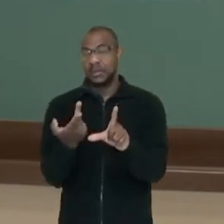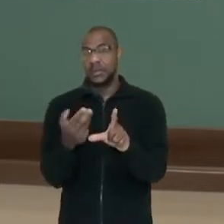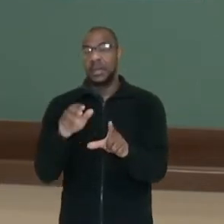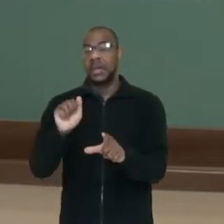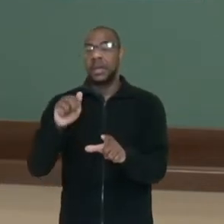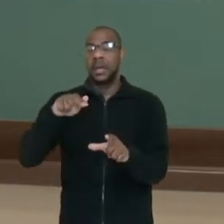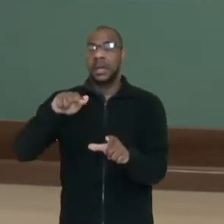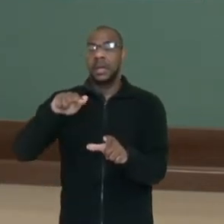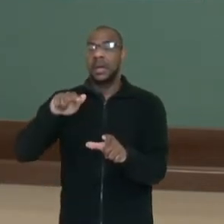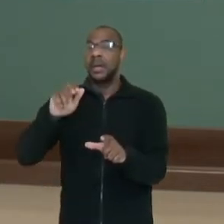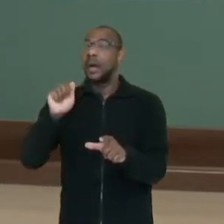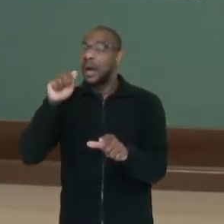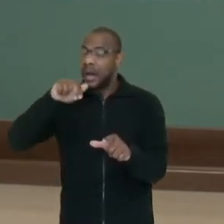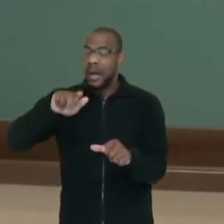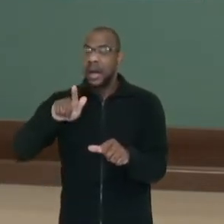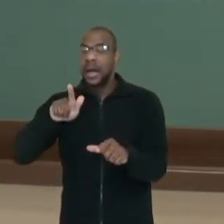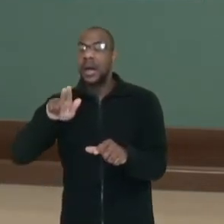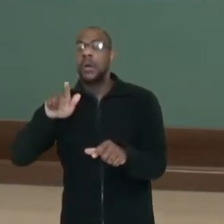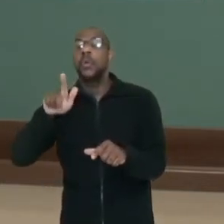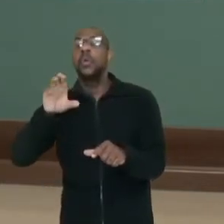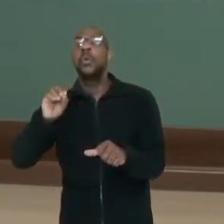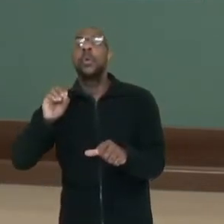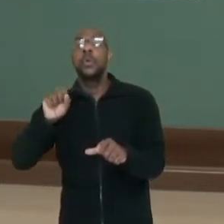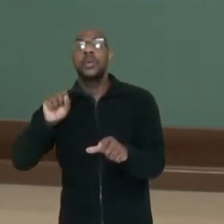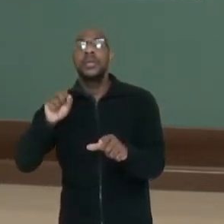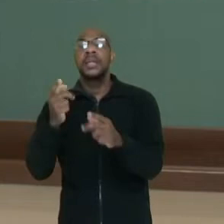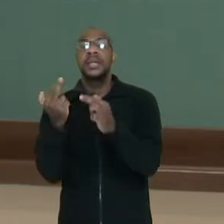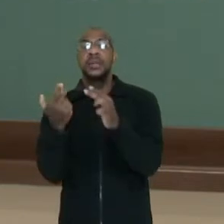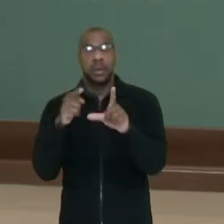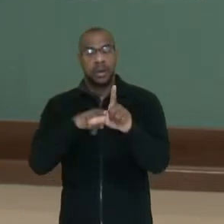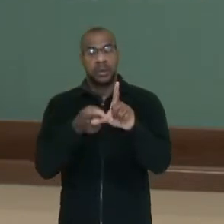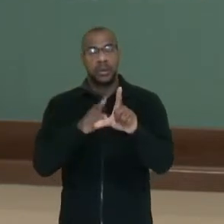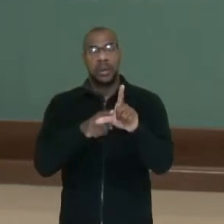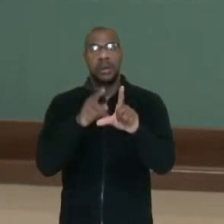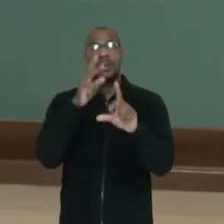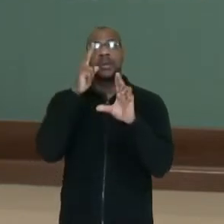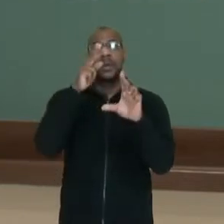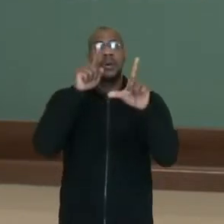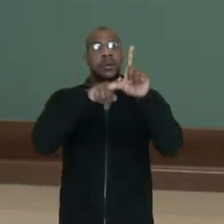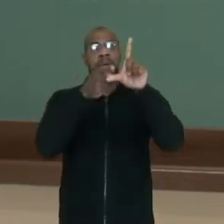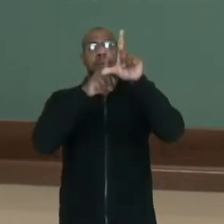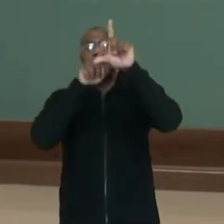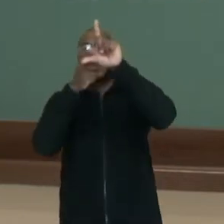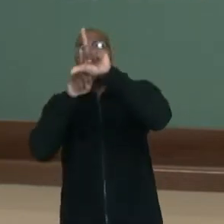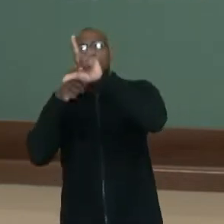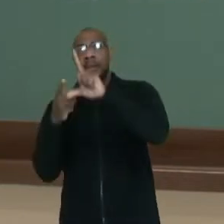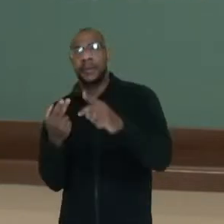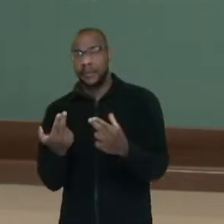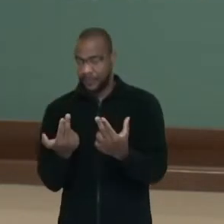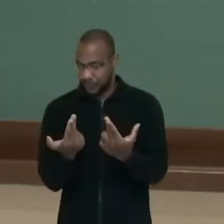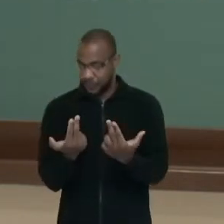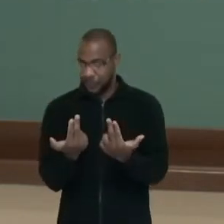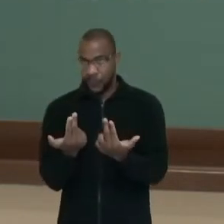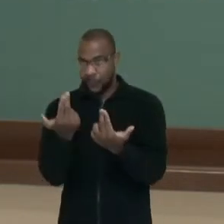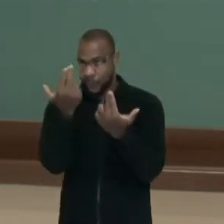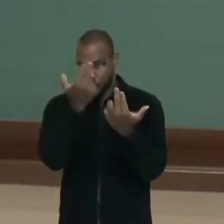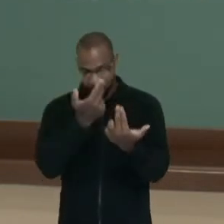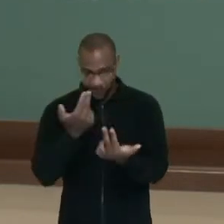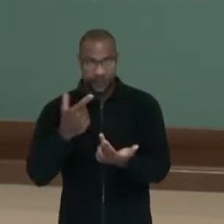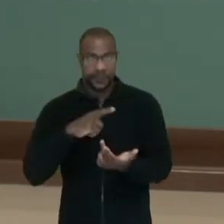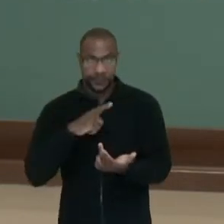polígono regular, porque ele é todo certinho, ok? As medidas são todas iguais. Facilita um monte, tá